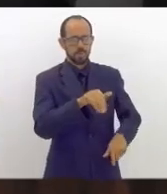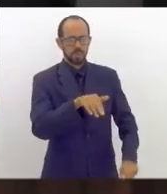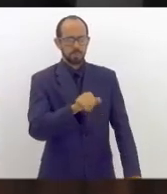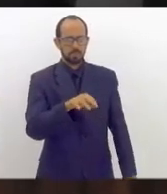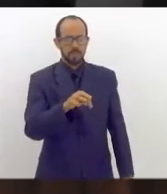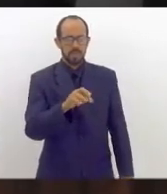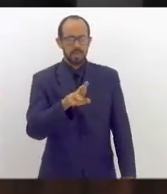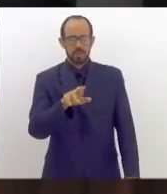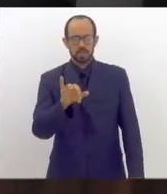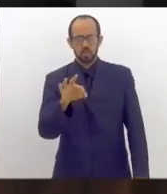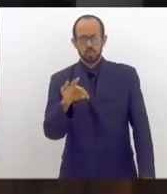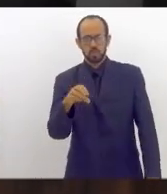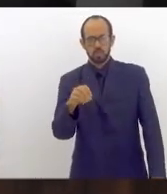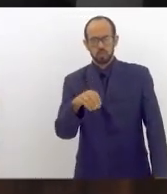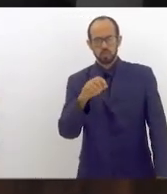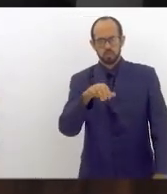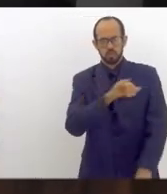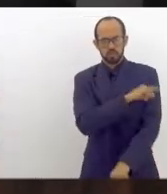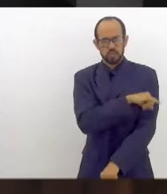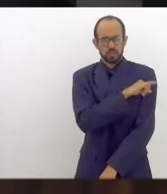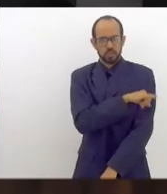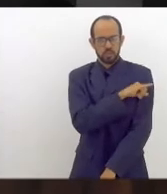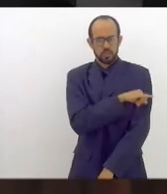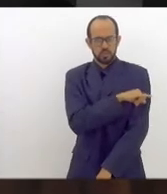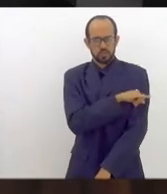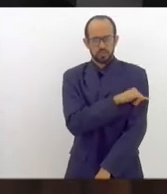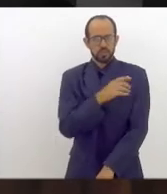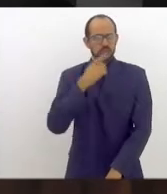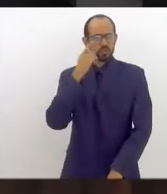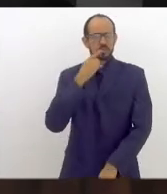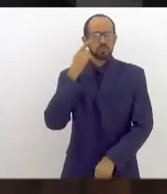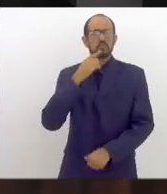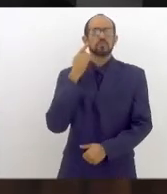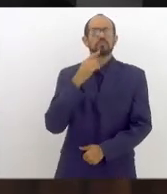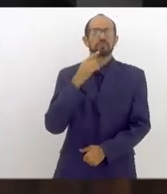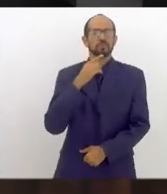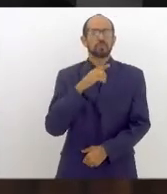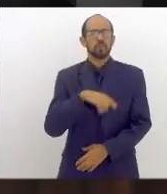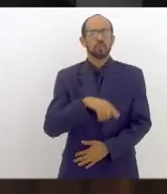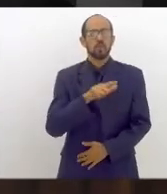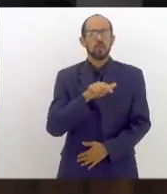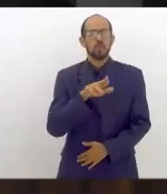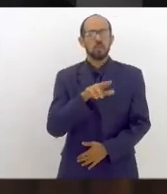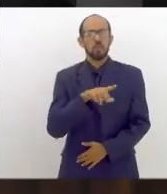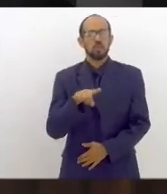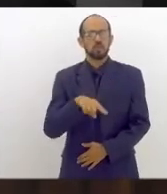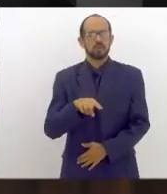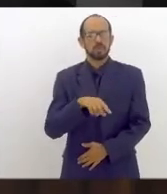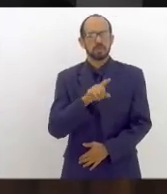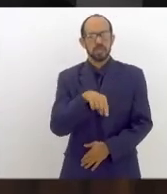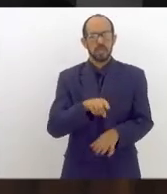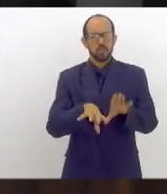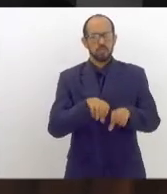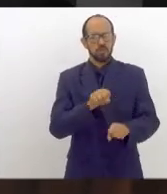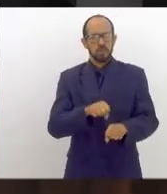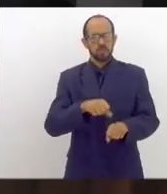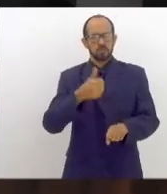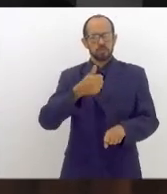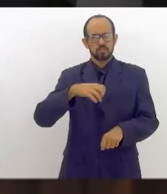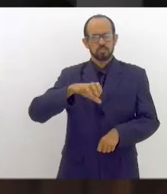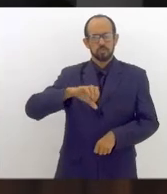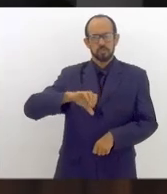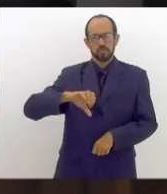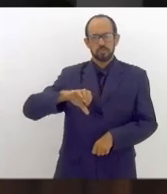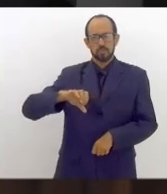Janeiro o Desembargador Antônio e luzio Barros Bastos é magistrado desde 1990